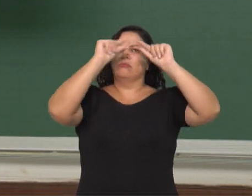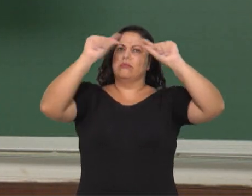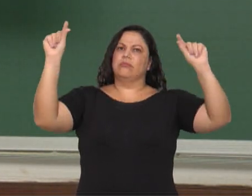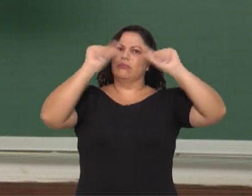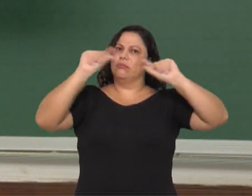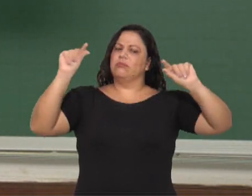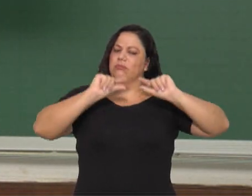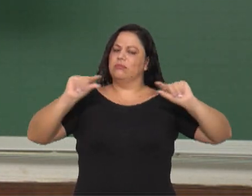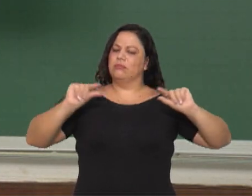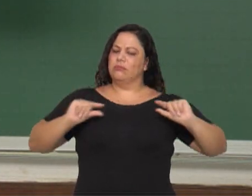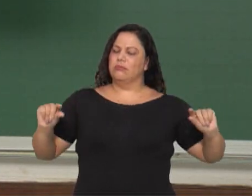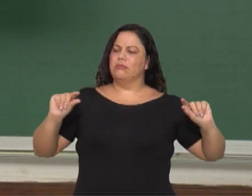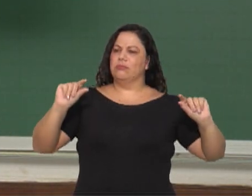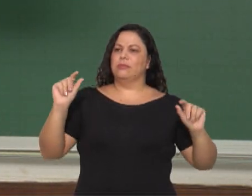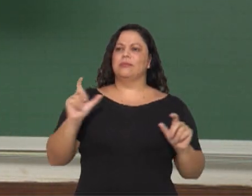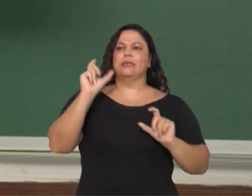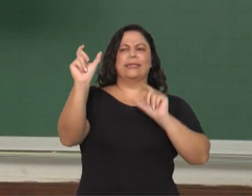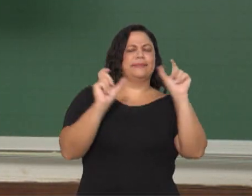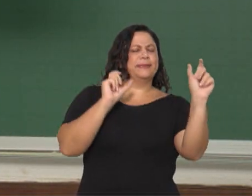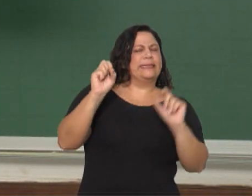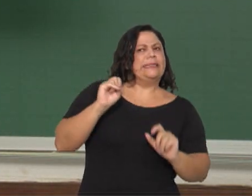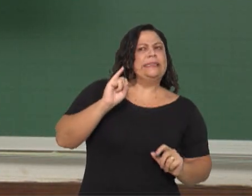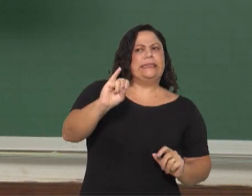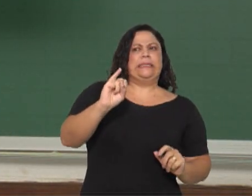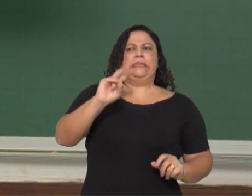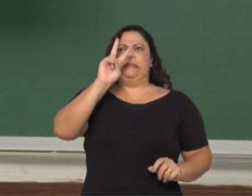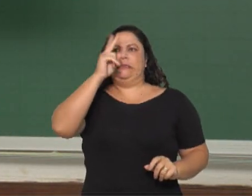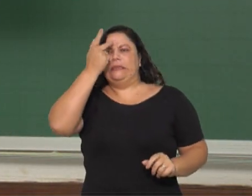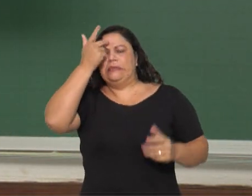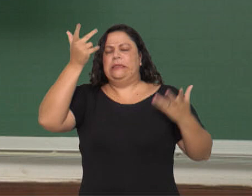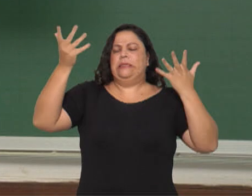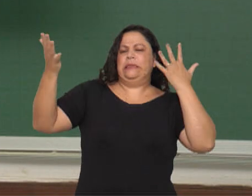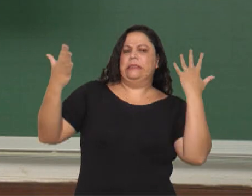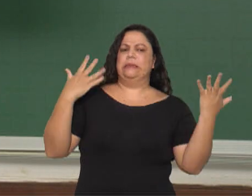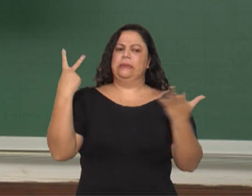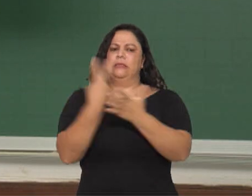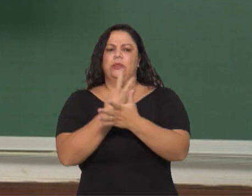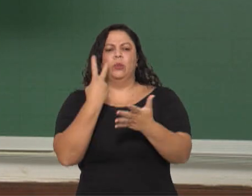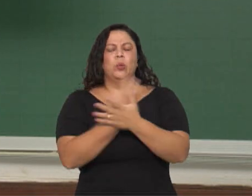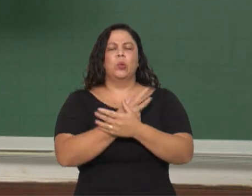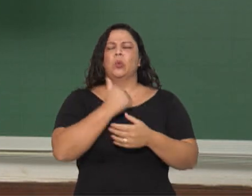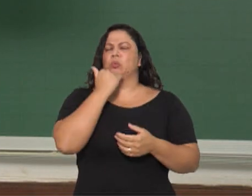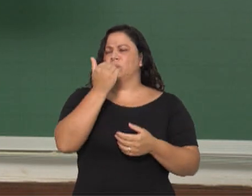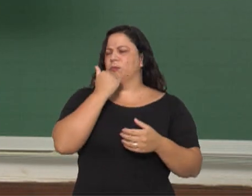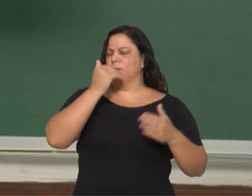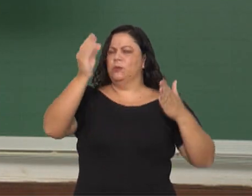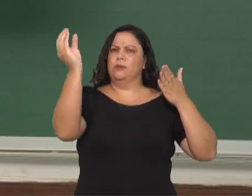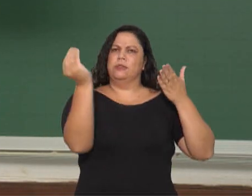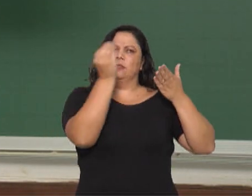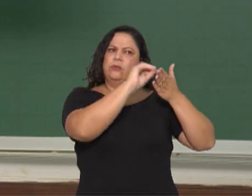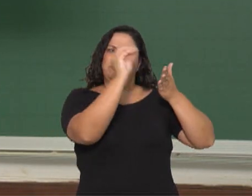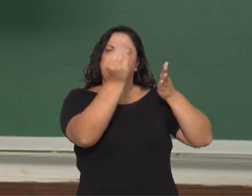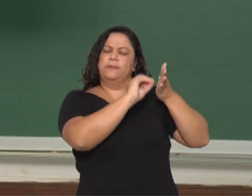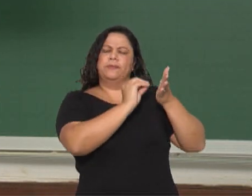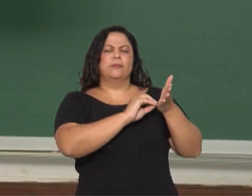Se porventura você se equivocou, errou, não conseguiu preencher algo, não tem problema. Lembre, você tem um professor